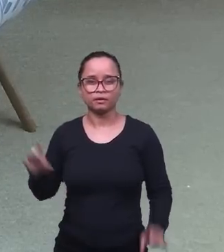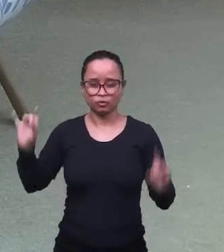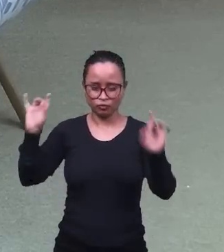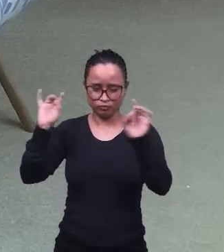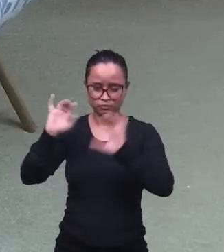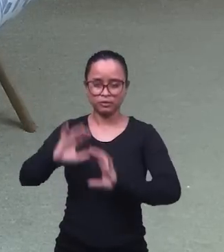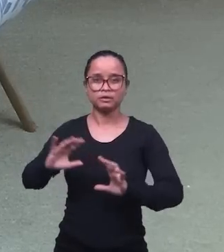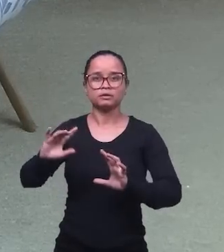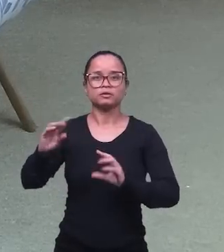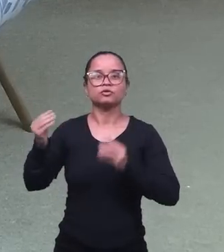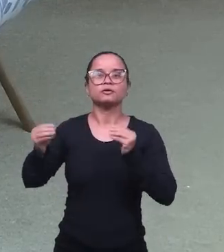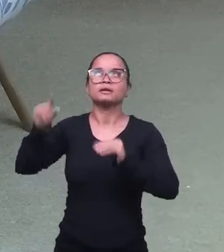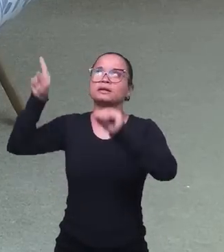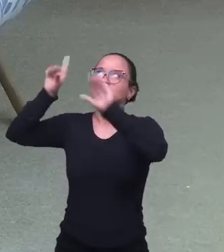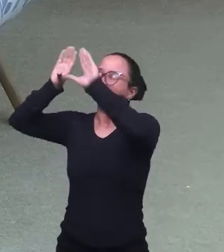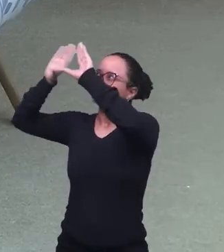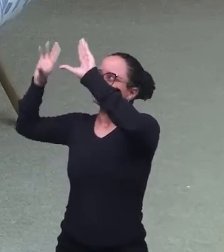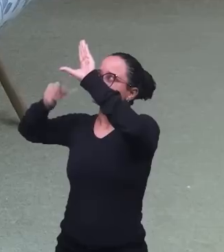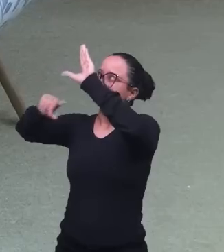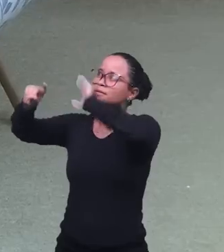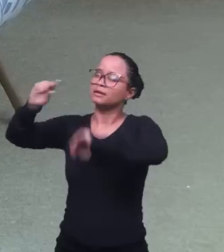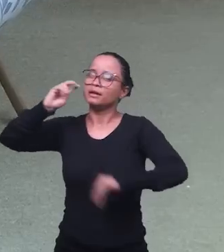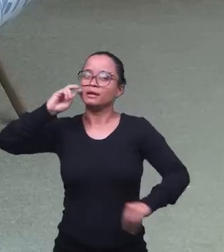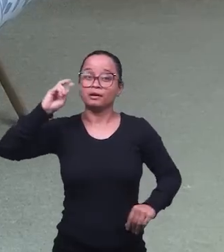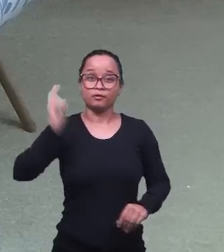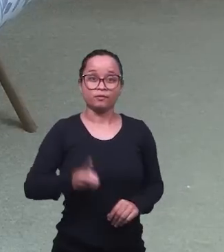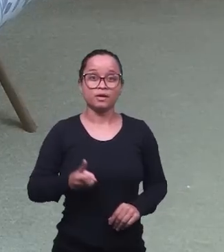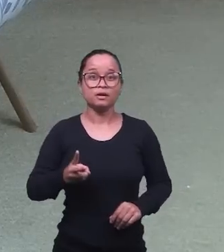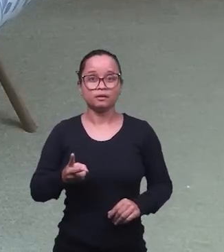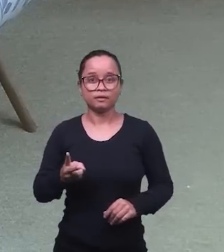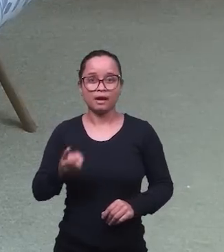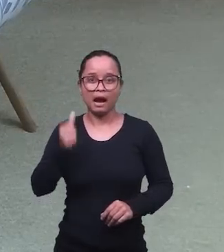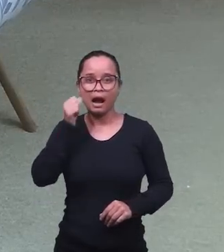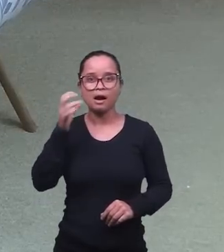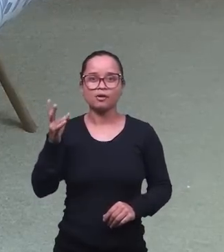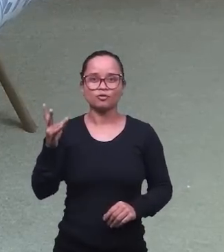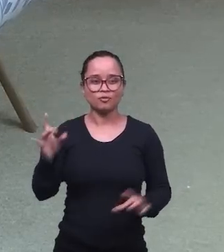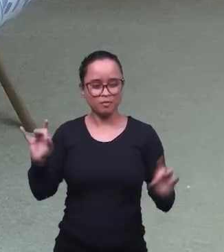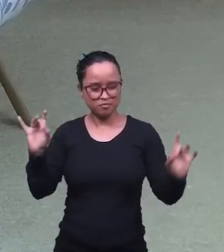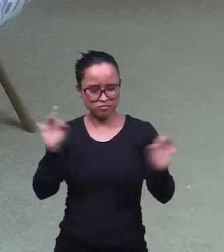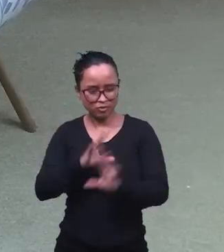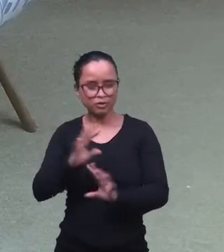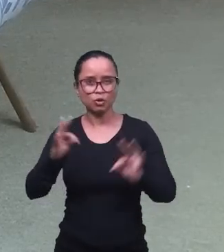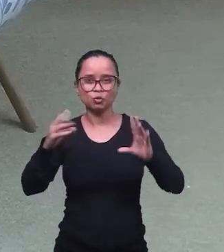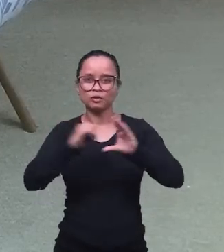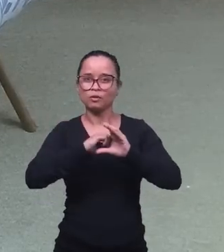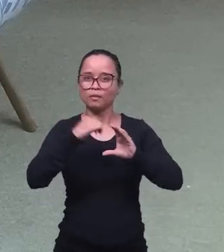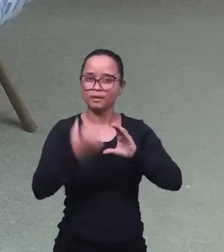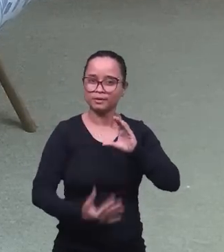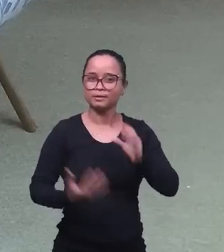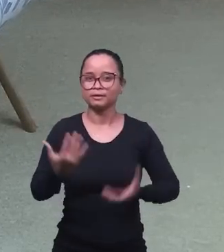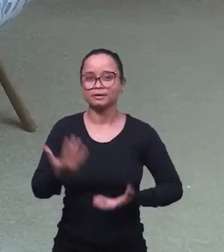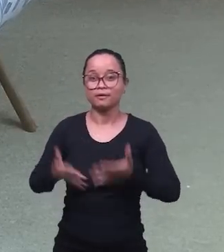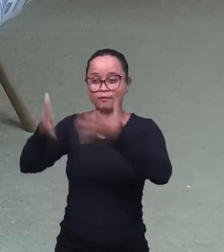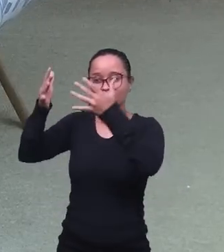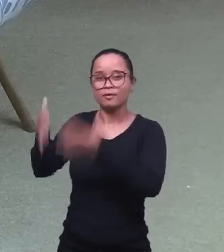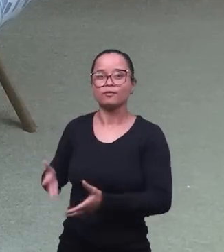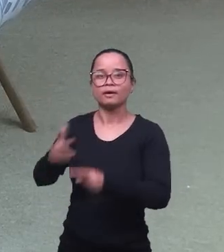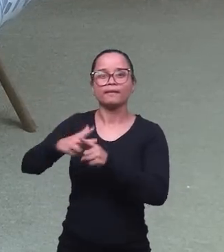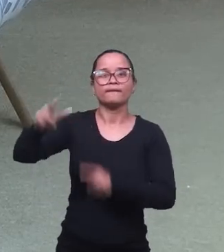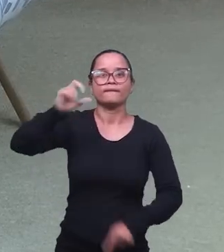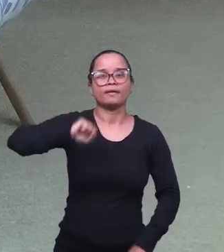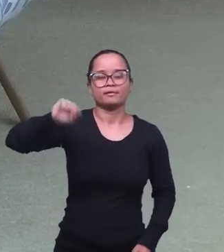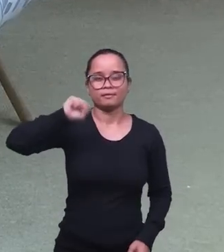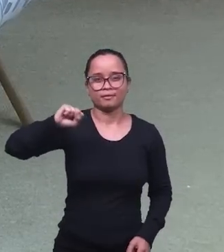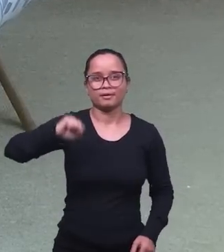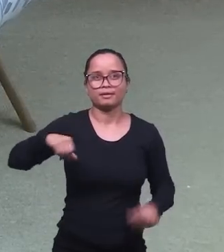na eternidade, o Senhor Jesus, ele já vê a noiva pronta, com todas as características de uma igreja fiel que ela